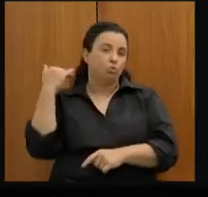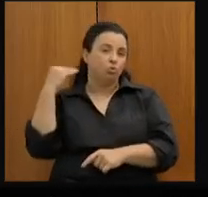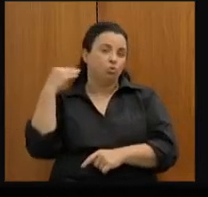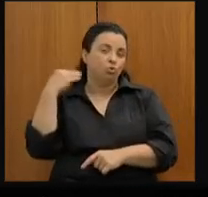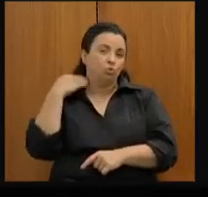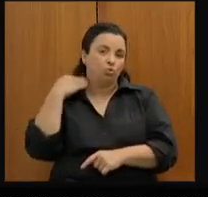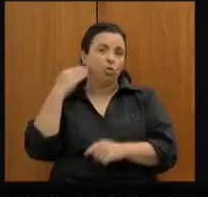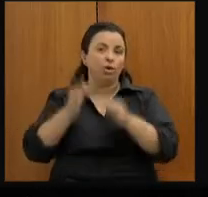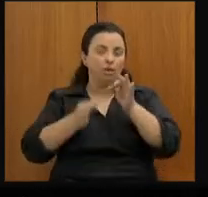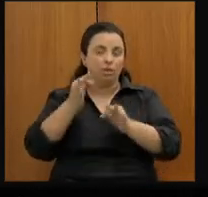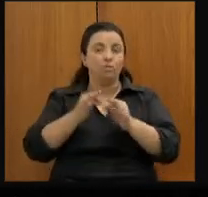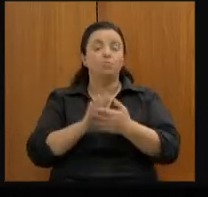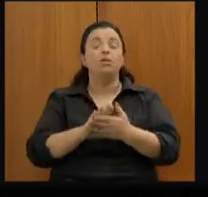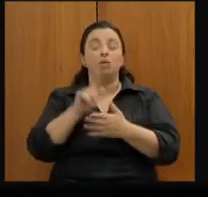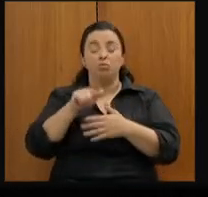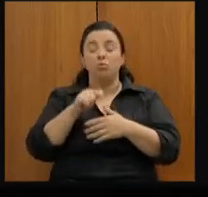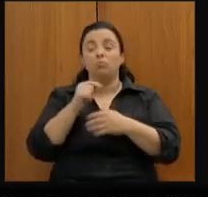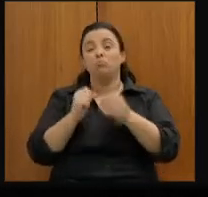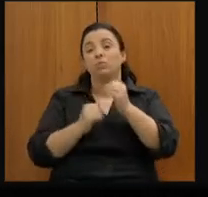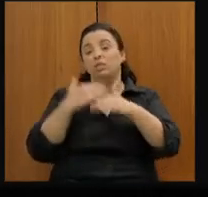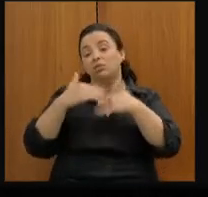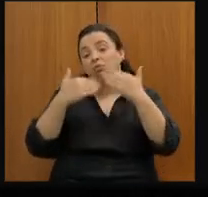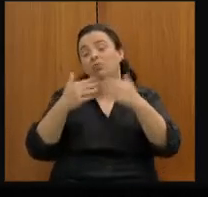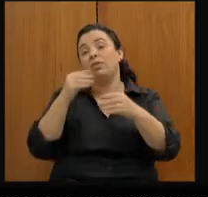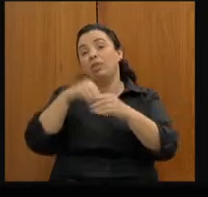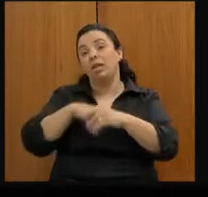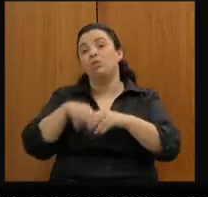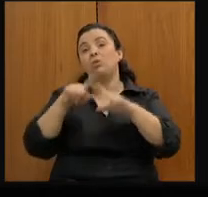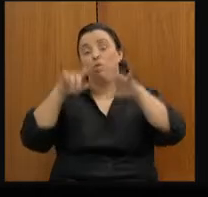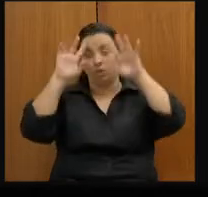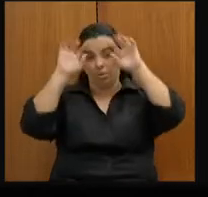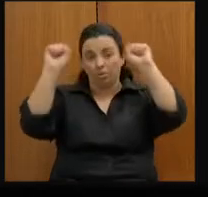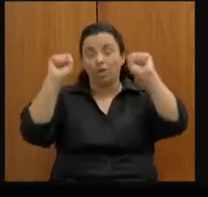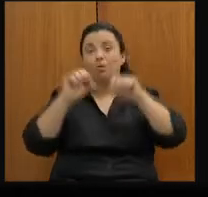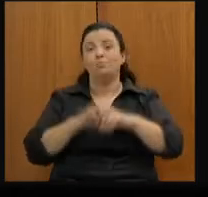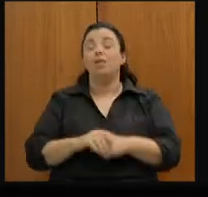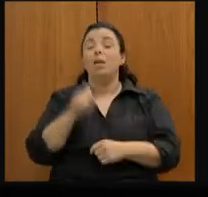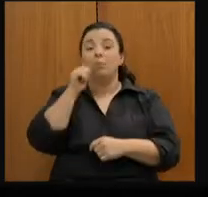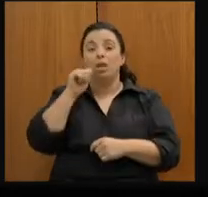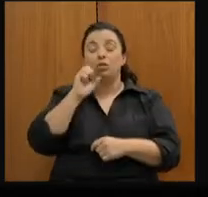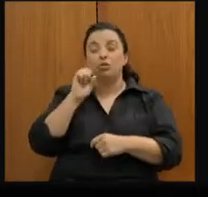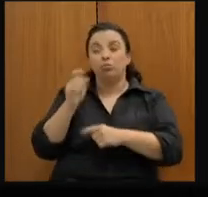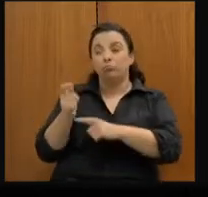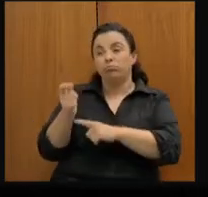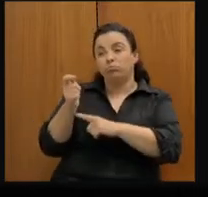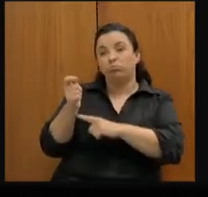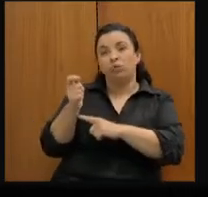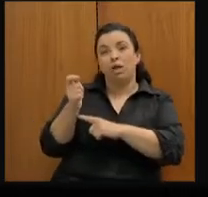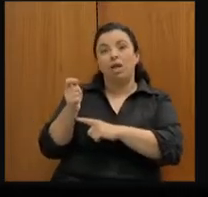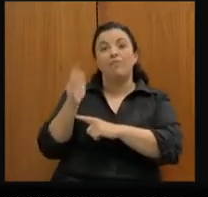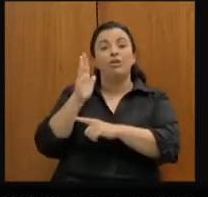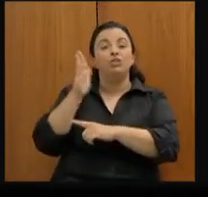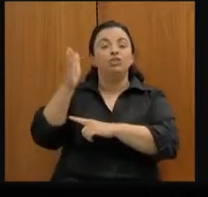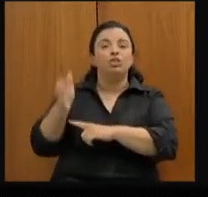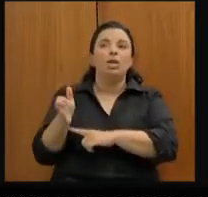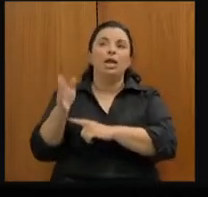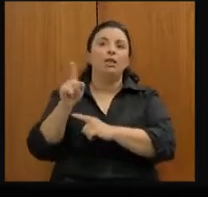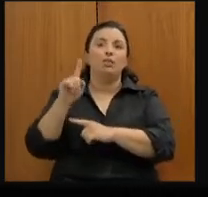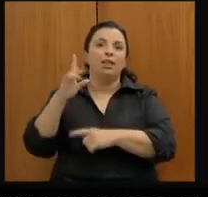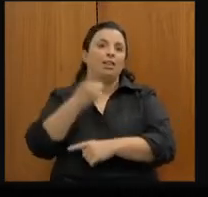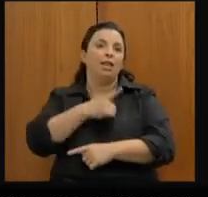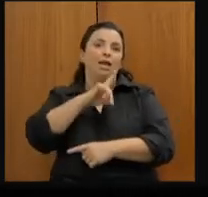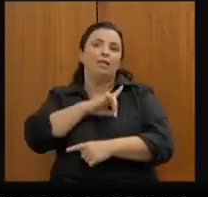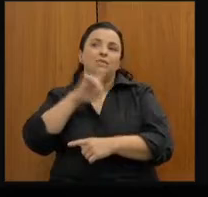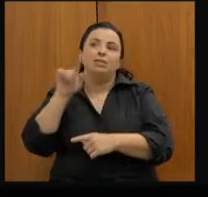tribunal e a mulher ela pode só colocar o celular a câmera do celular e já vai direto para fazer um boletim de